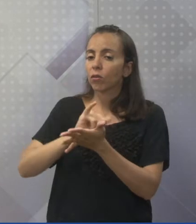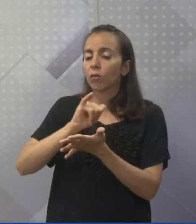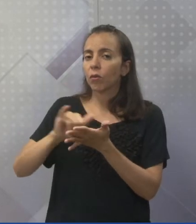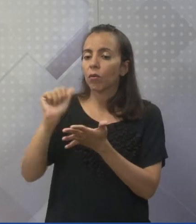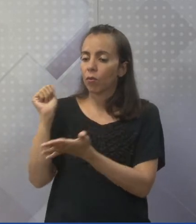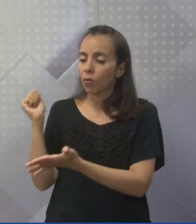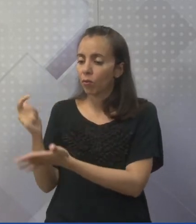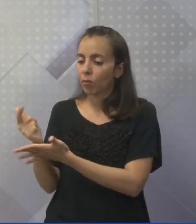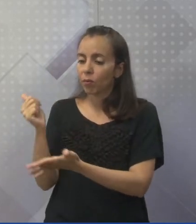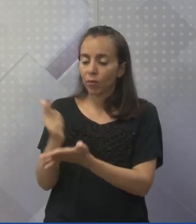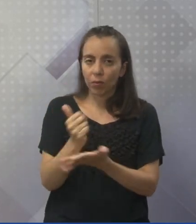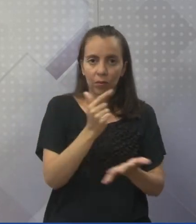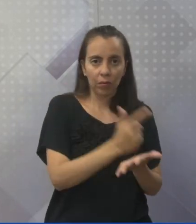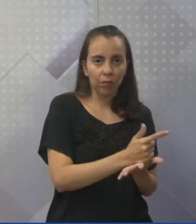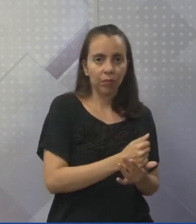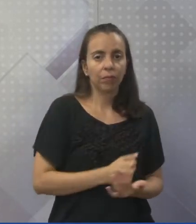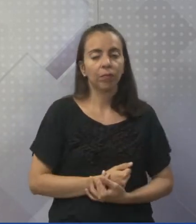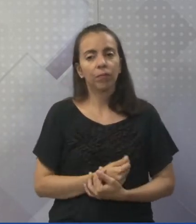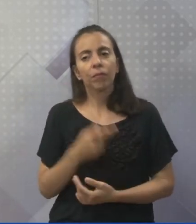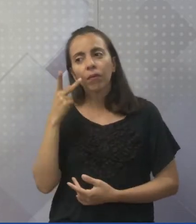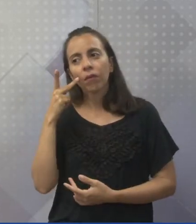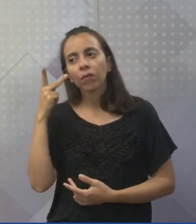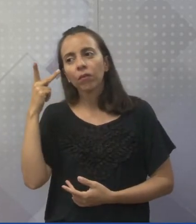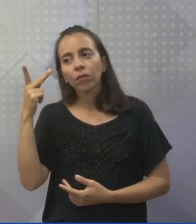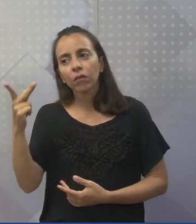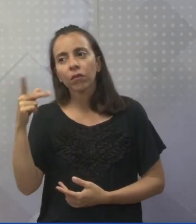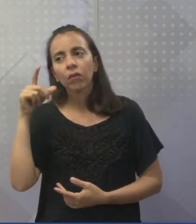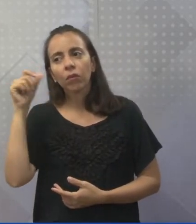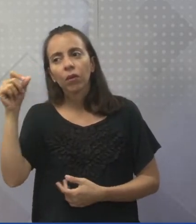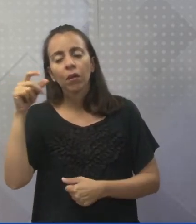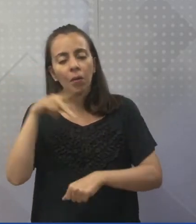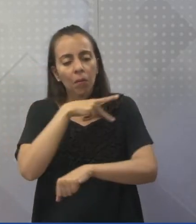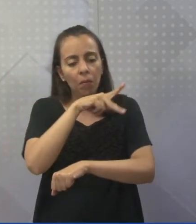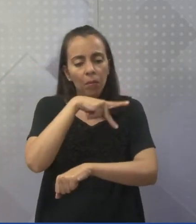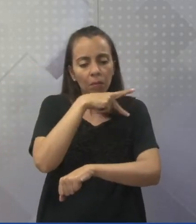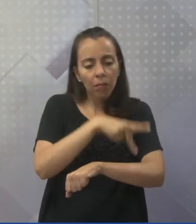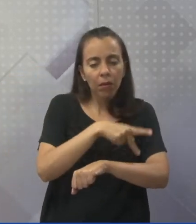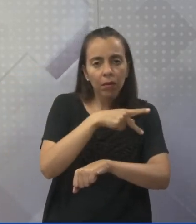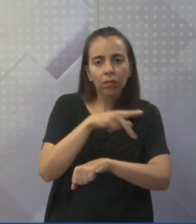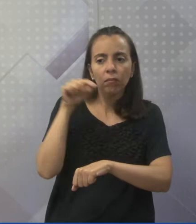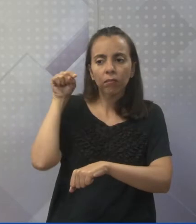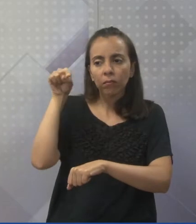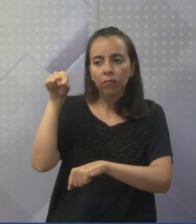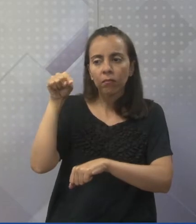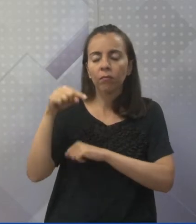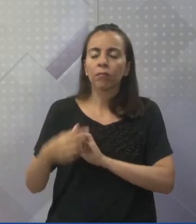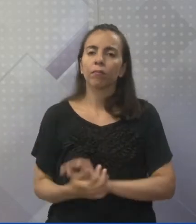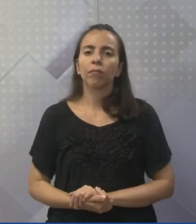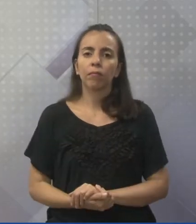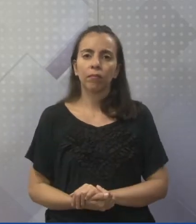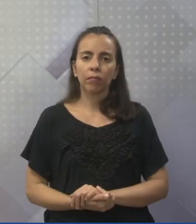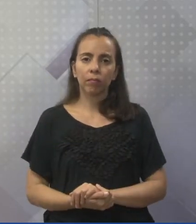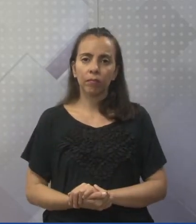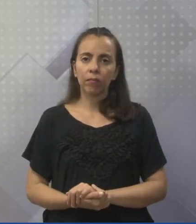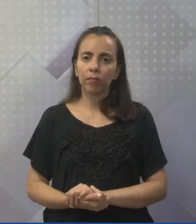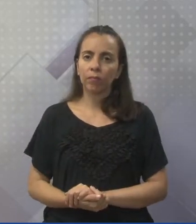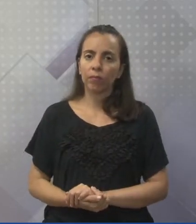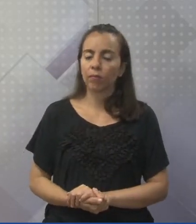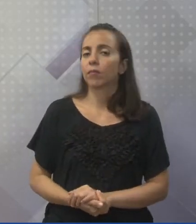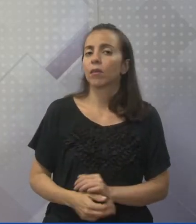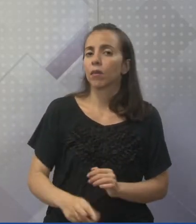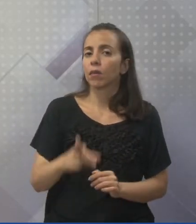Park. Elas visitariam o Parque Central, né? Então eu tenho a afirmativa extensa. Na